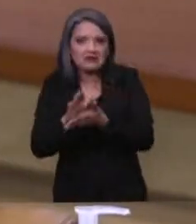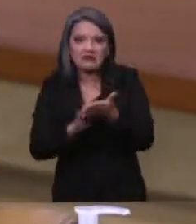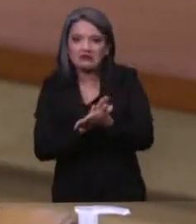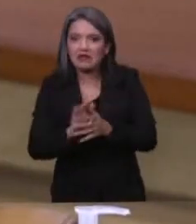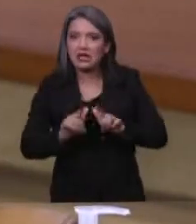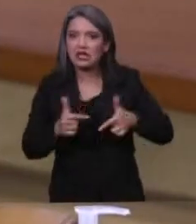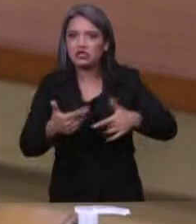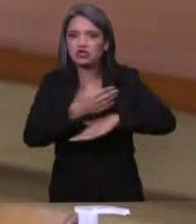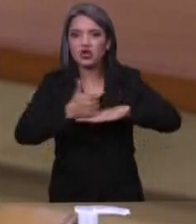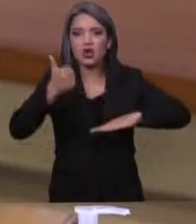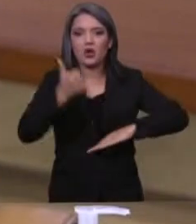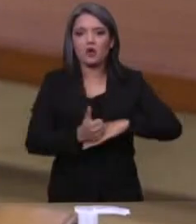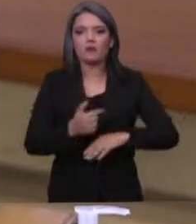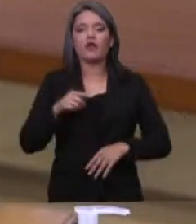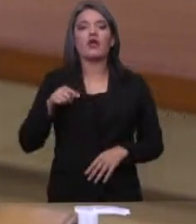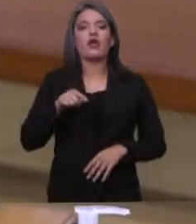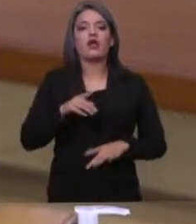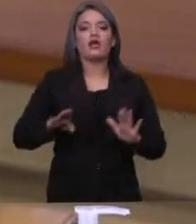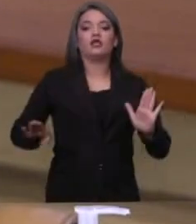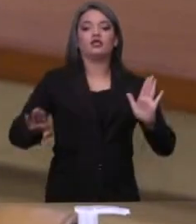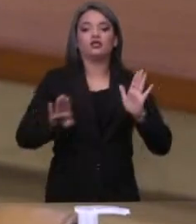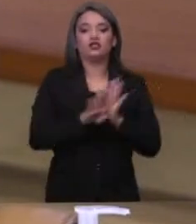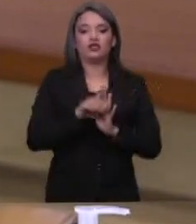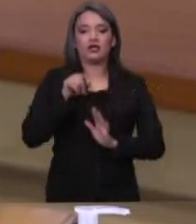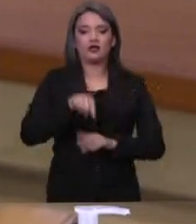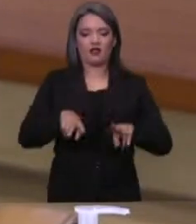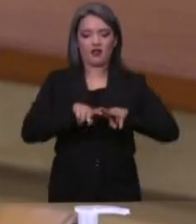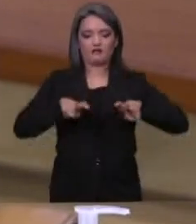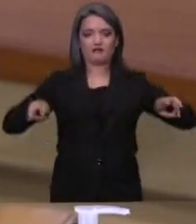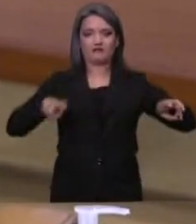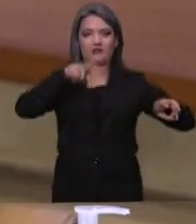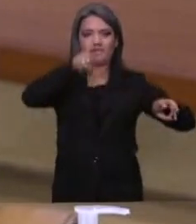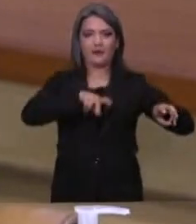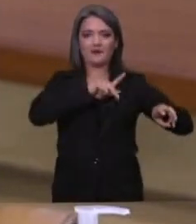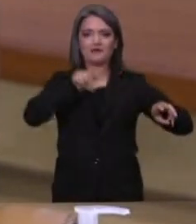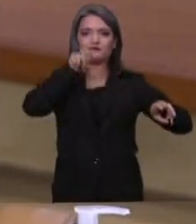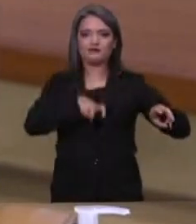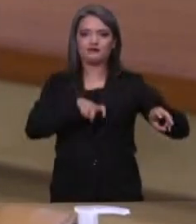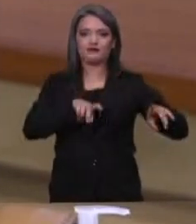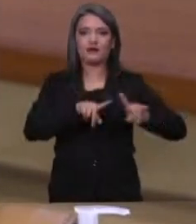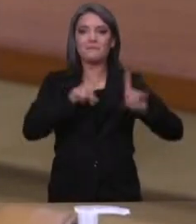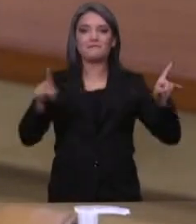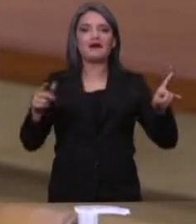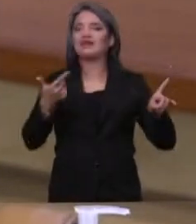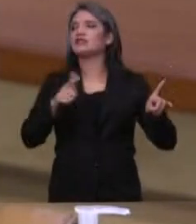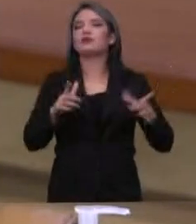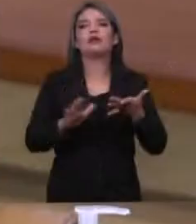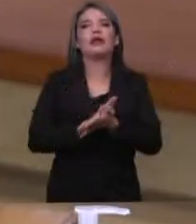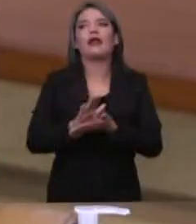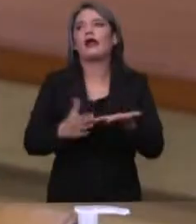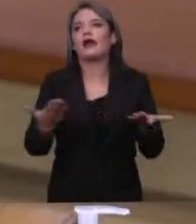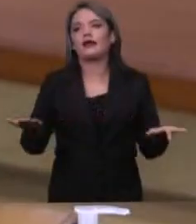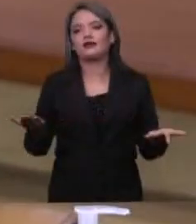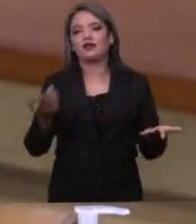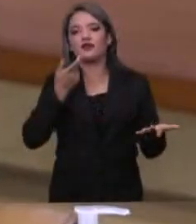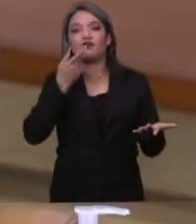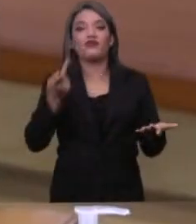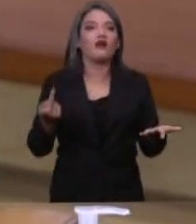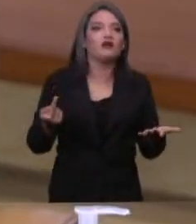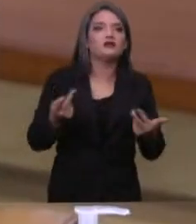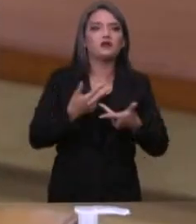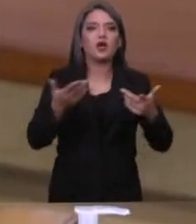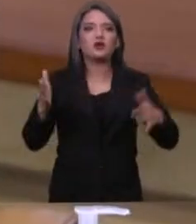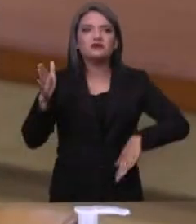Ele se apresenta na presidência do Senado, mas não há um ato de instituição